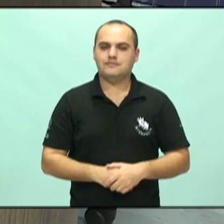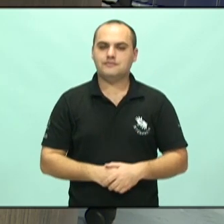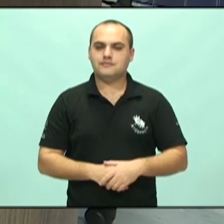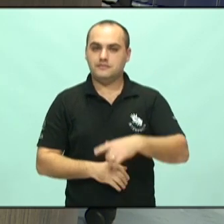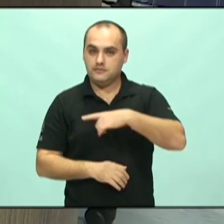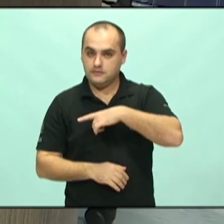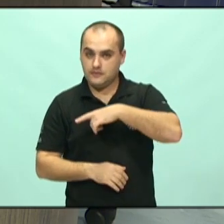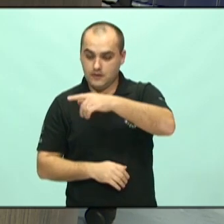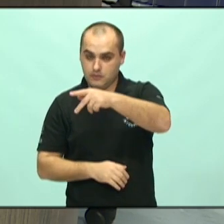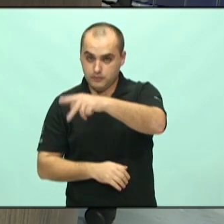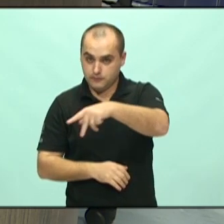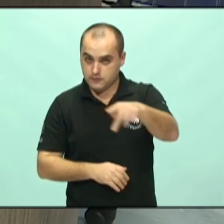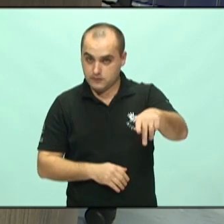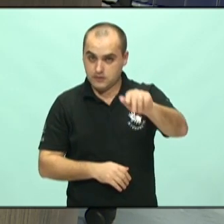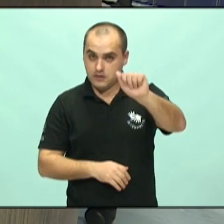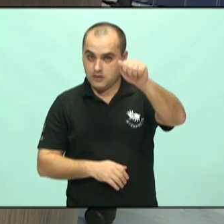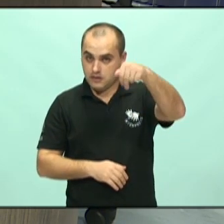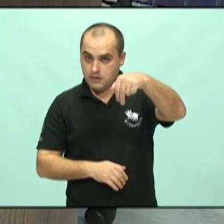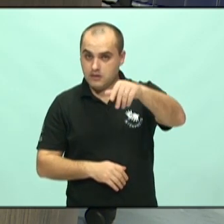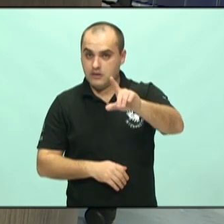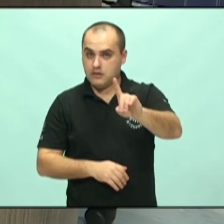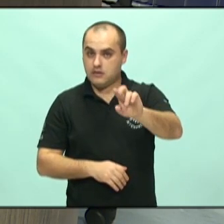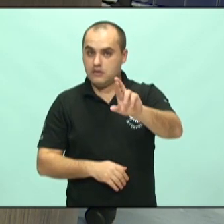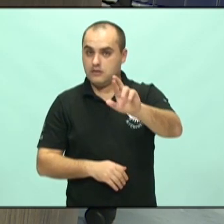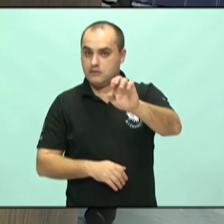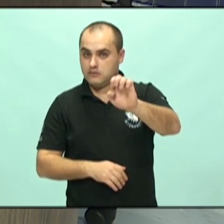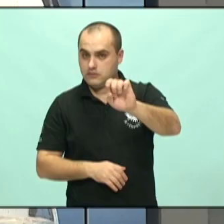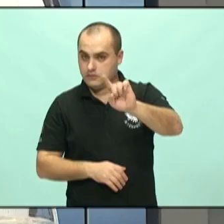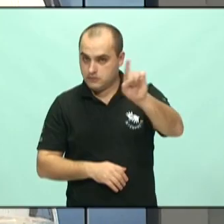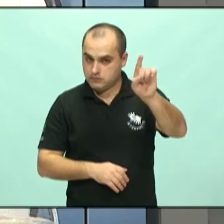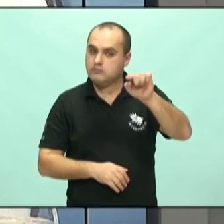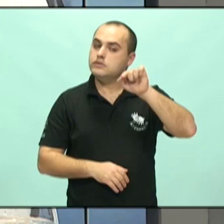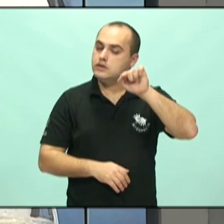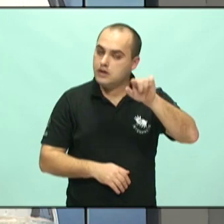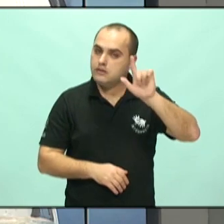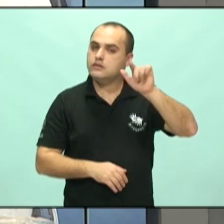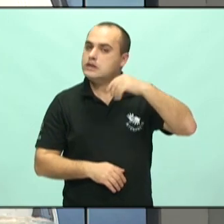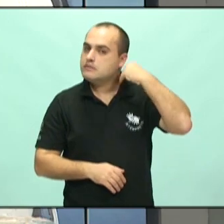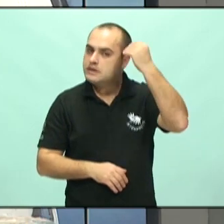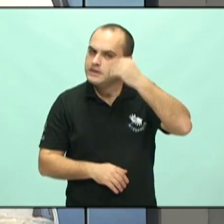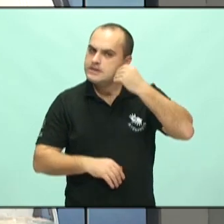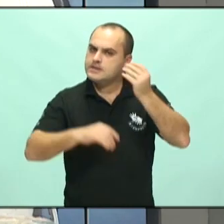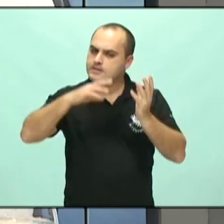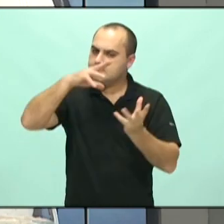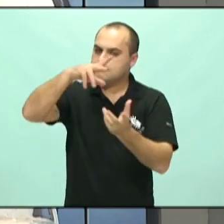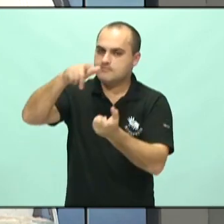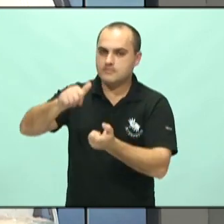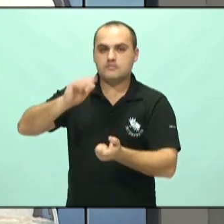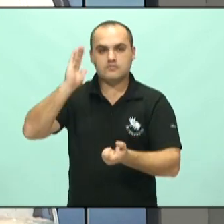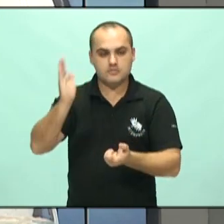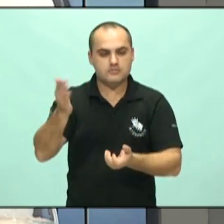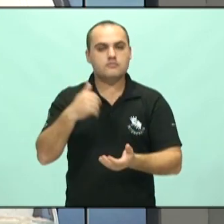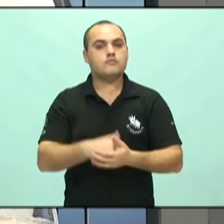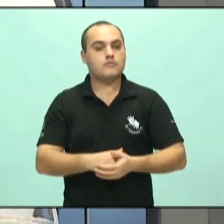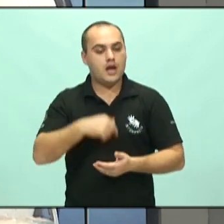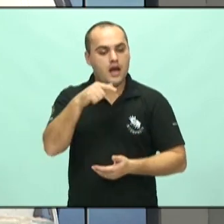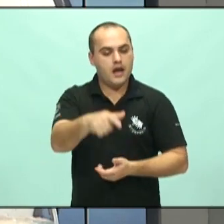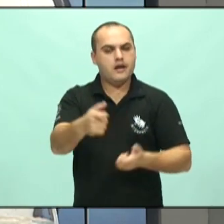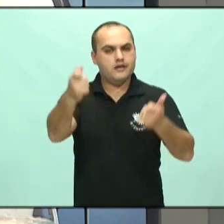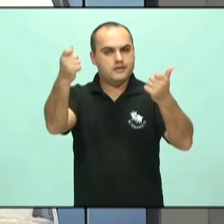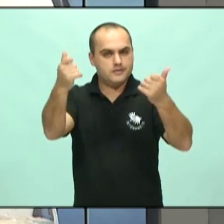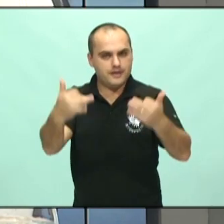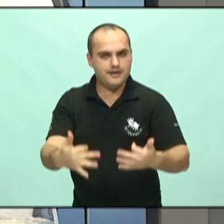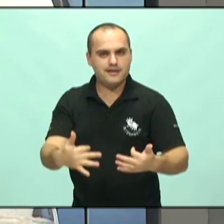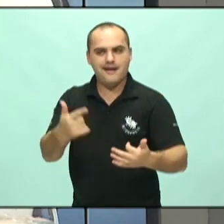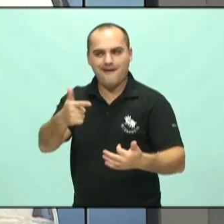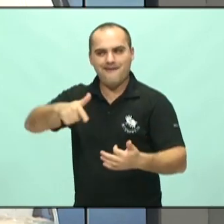professor André Carreira também, que tem um diálogo internacional e que escreve sobre a montagem do Banquete de Ricardo.